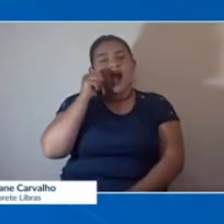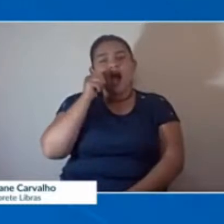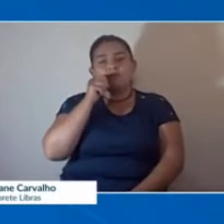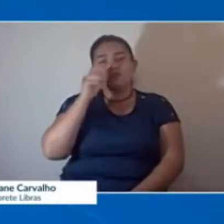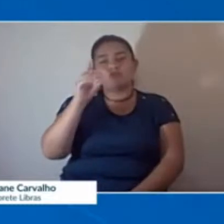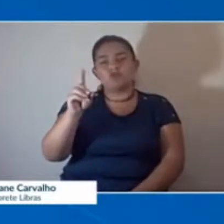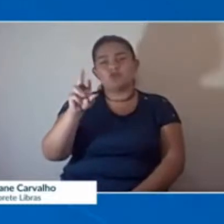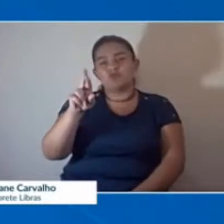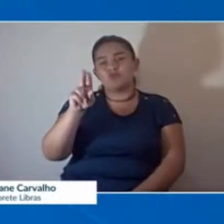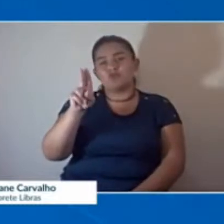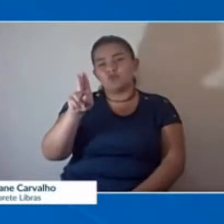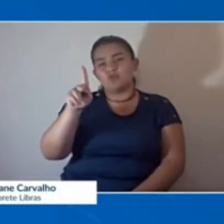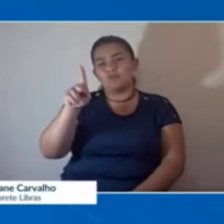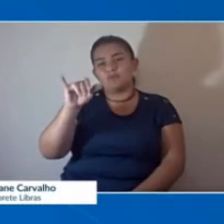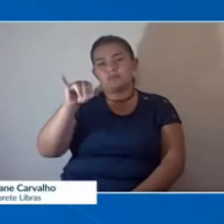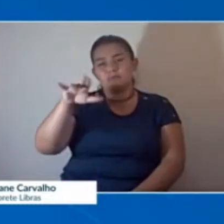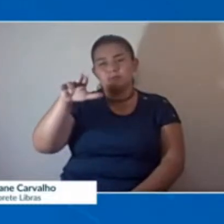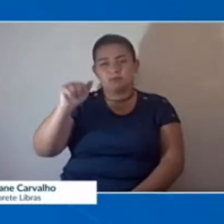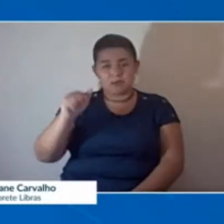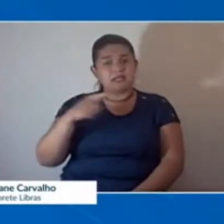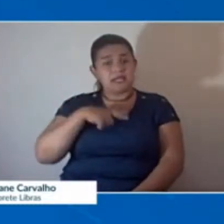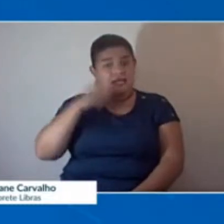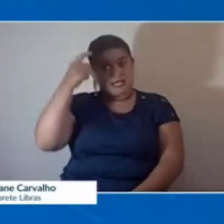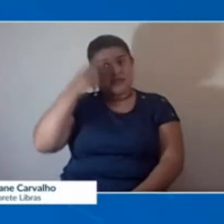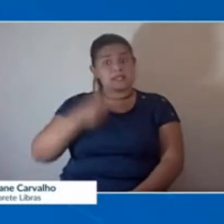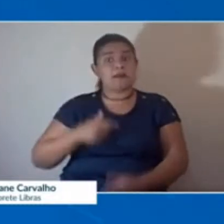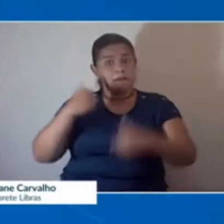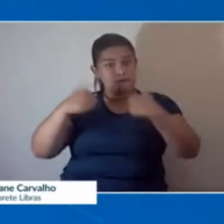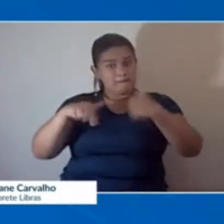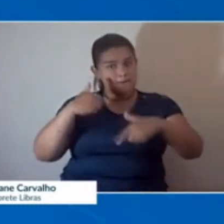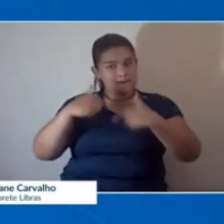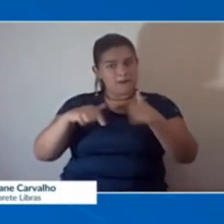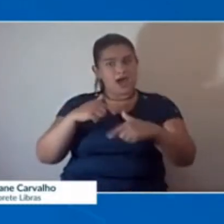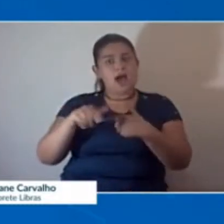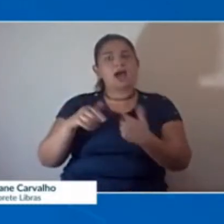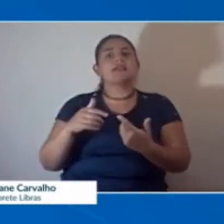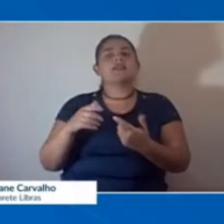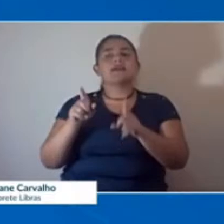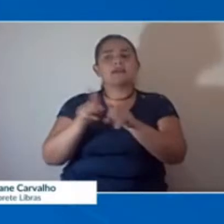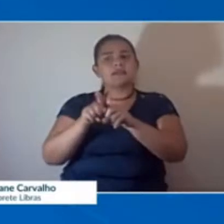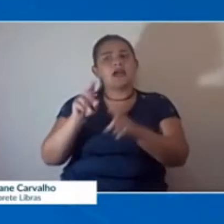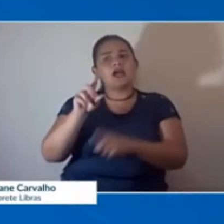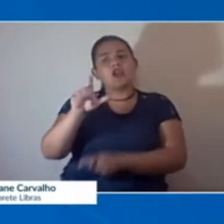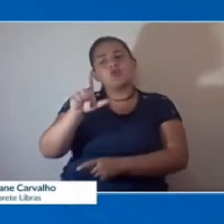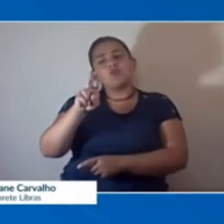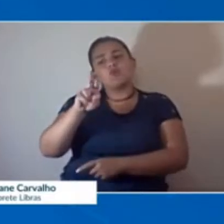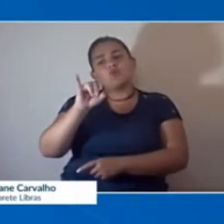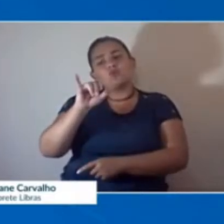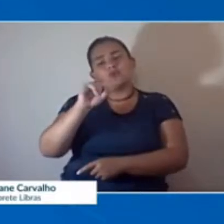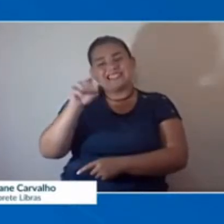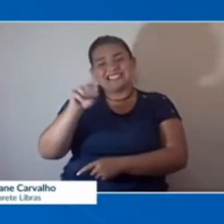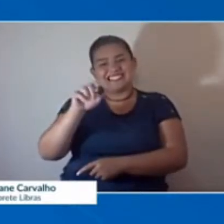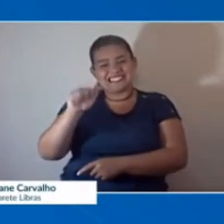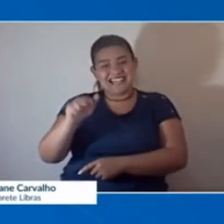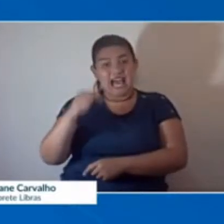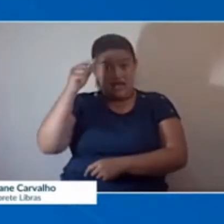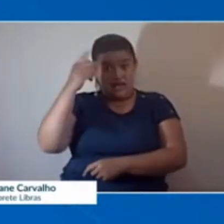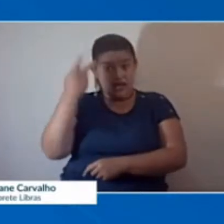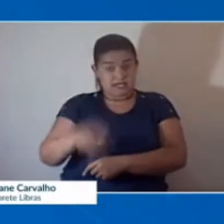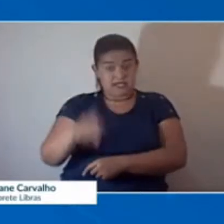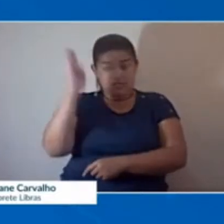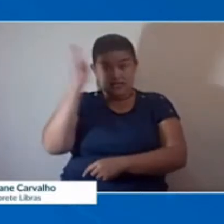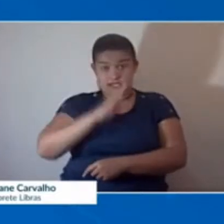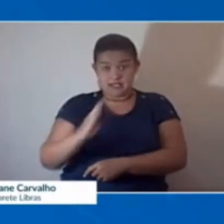como atriz, mas que tem muitos trabalhos na história do cinema, a Lois Verbe. Aqui no Brasil a gente tem a